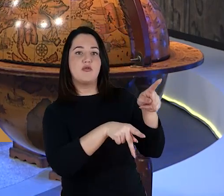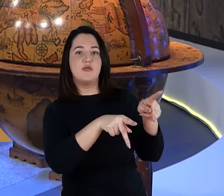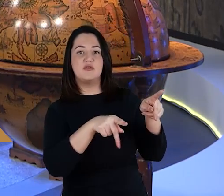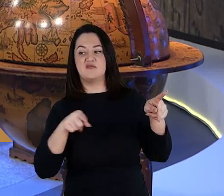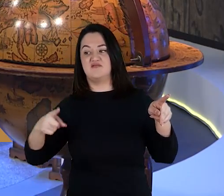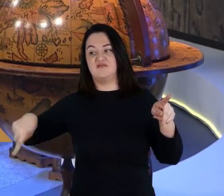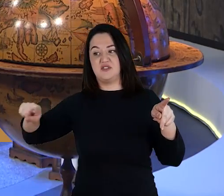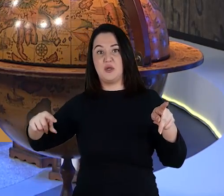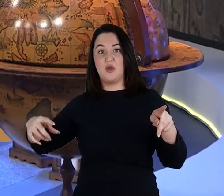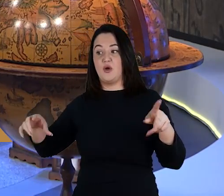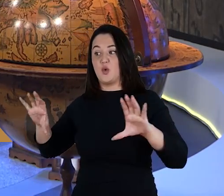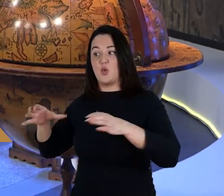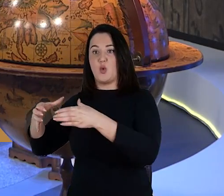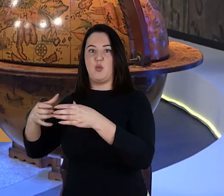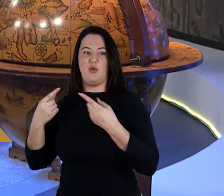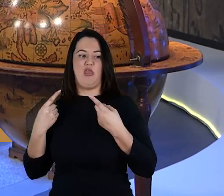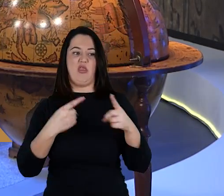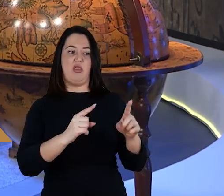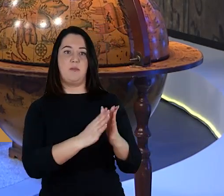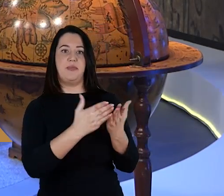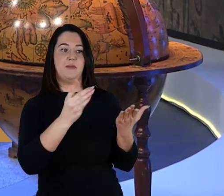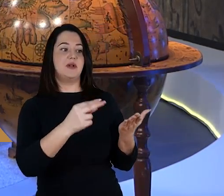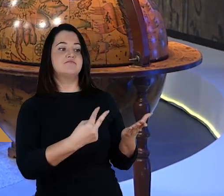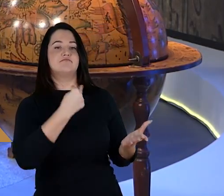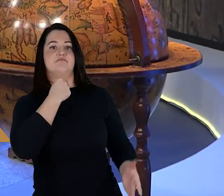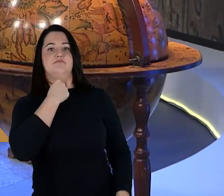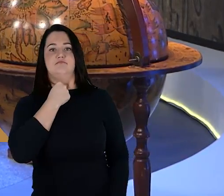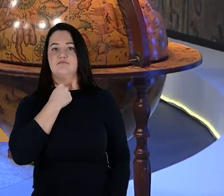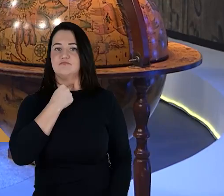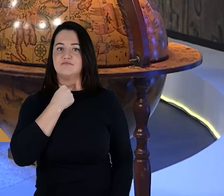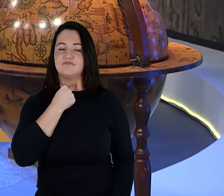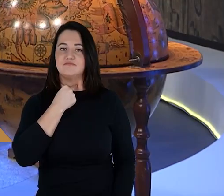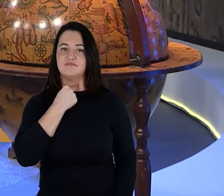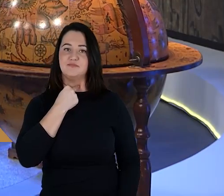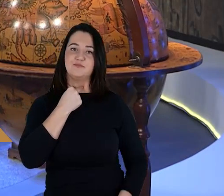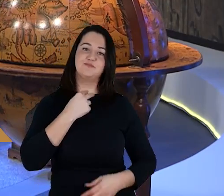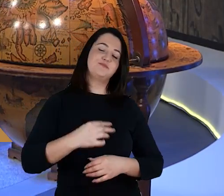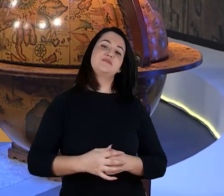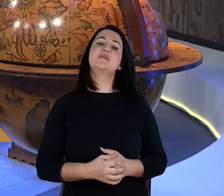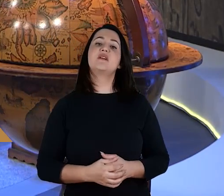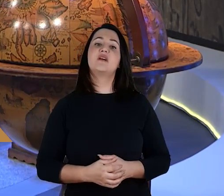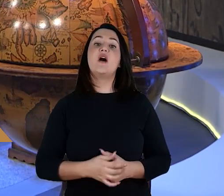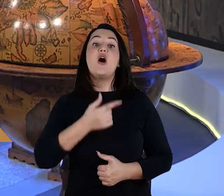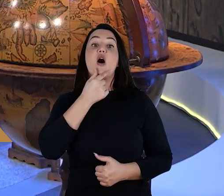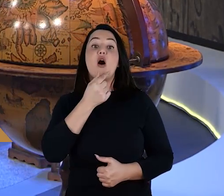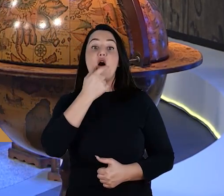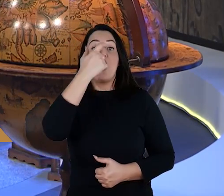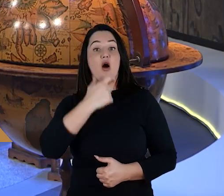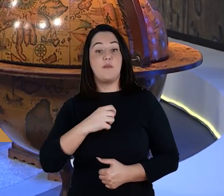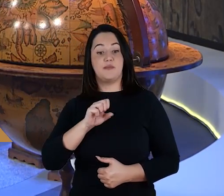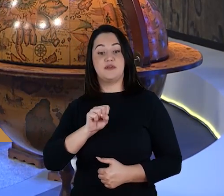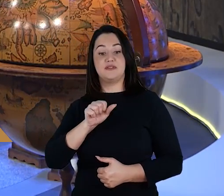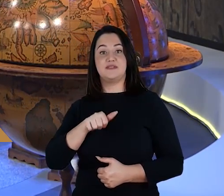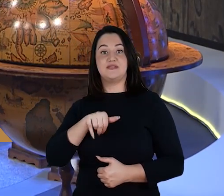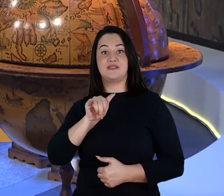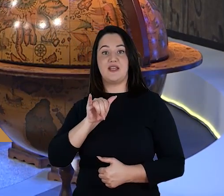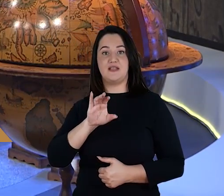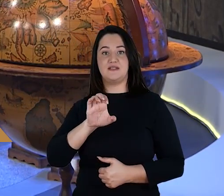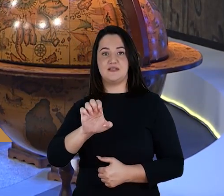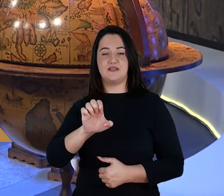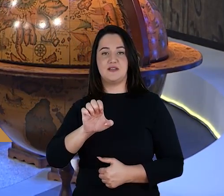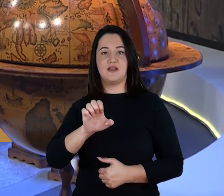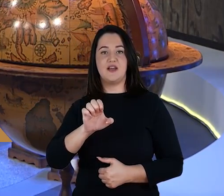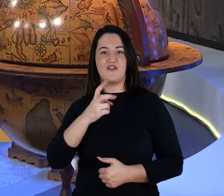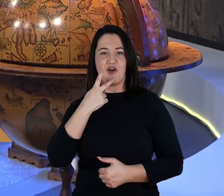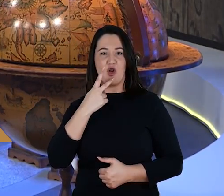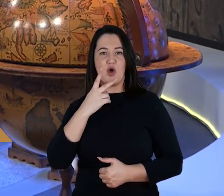da Bíblia insistiam em negar. Agora, o interessante é que ele, ao comemorar tal descoberta, não deixou de